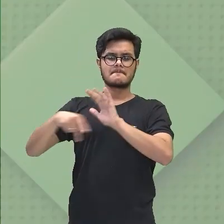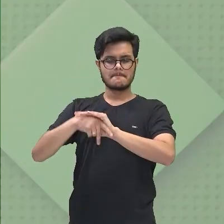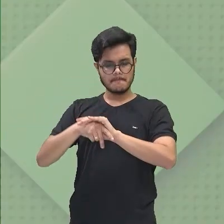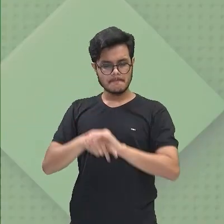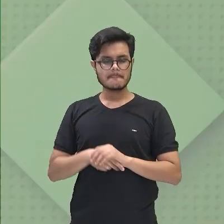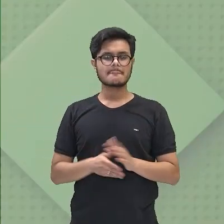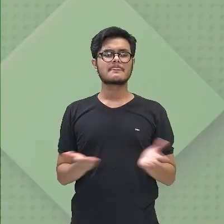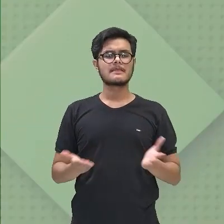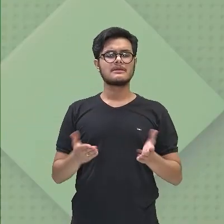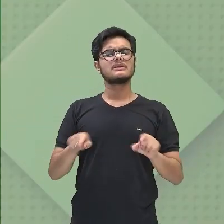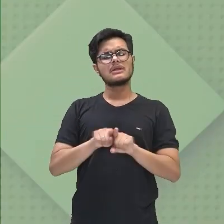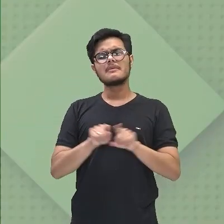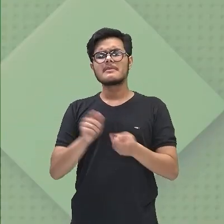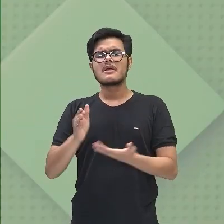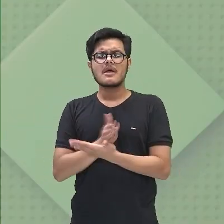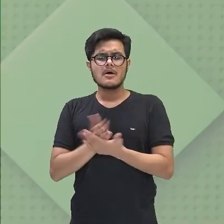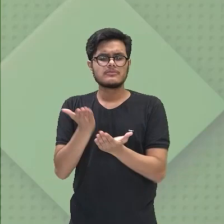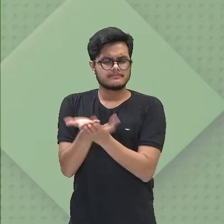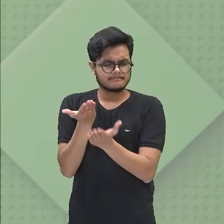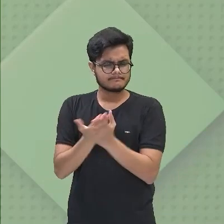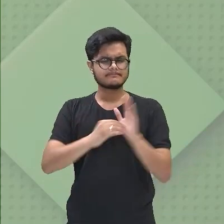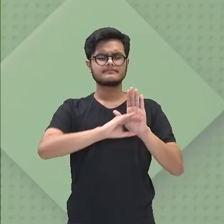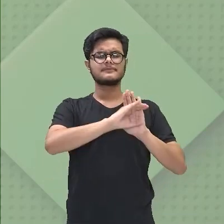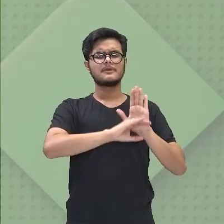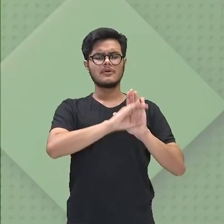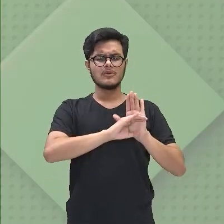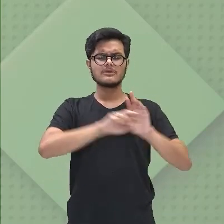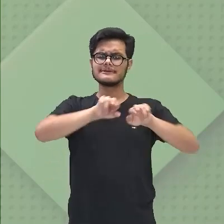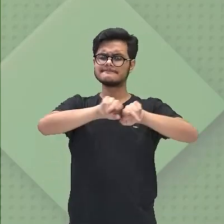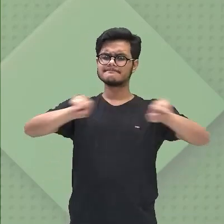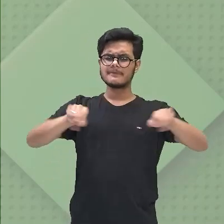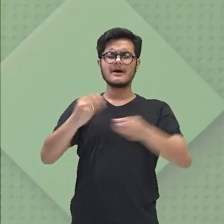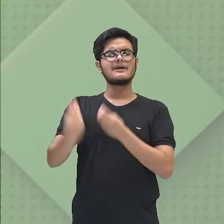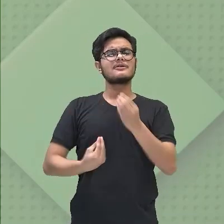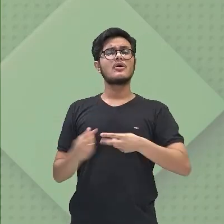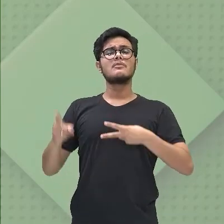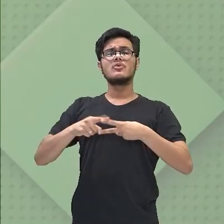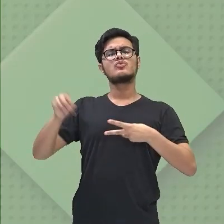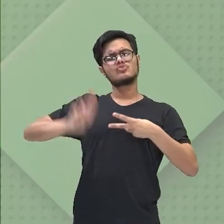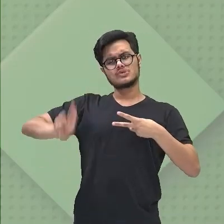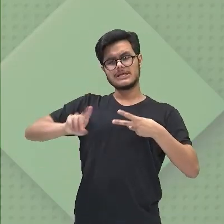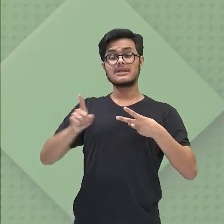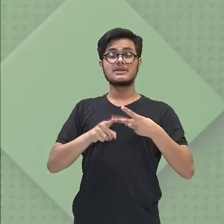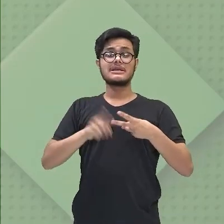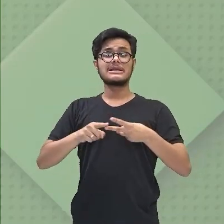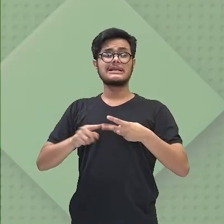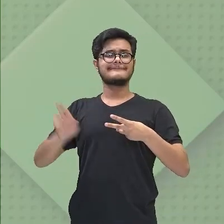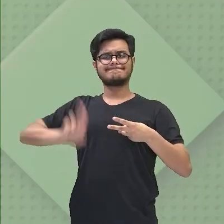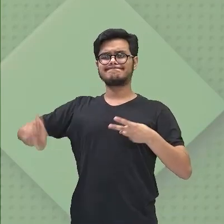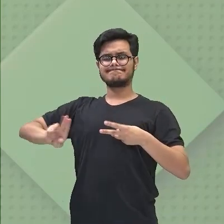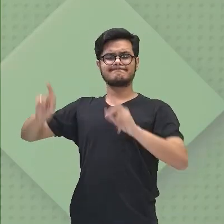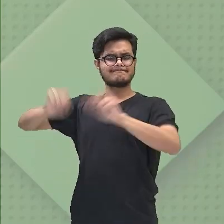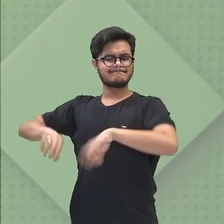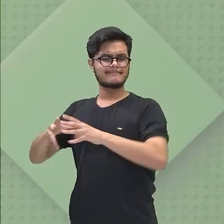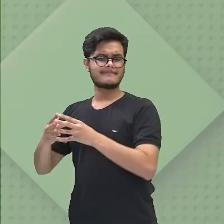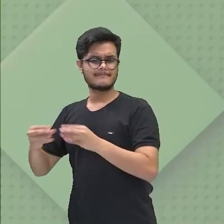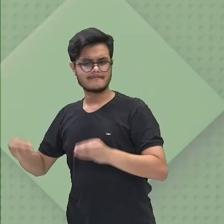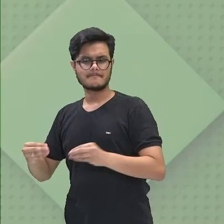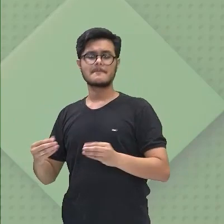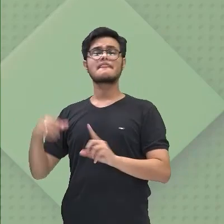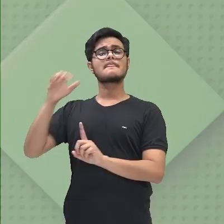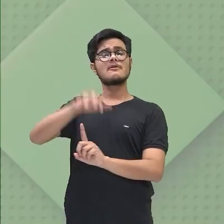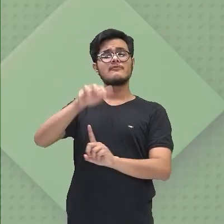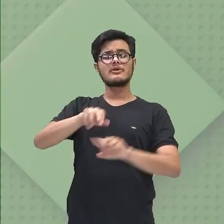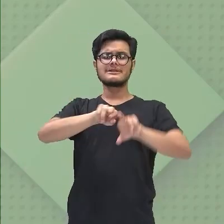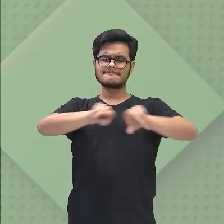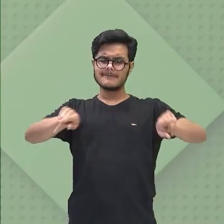Podemos rever aí alguns conceitos sobre isso, das fontes de energia renováveis e não renováveis e também dos impactos gerados por